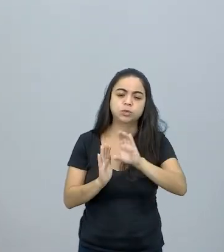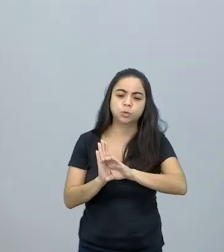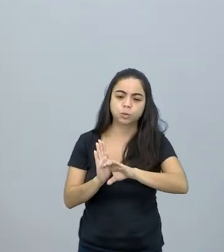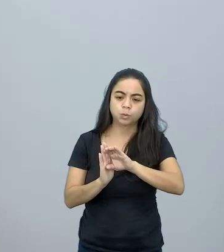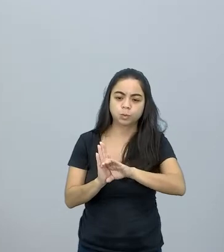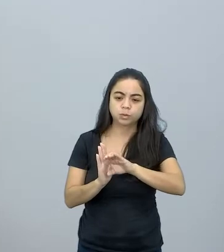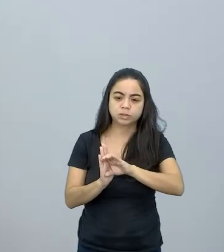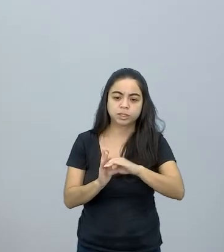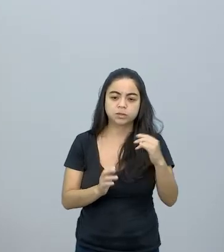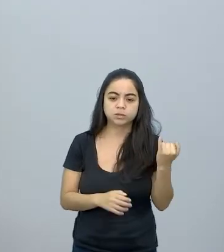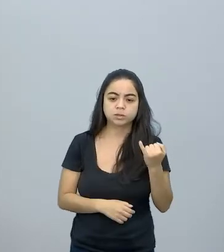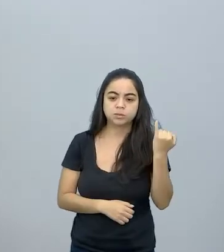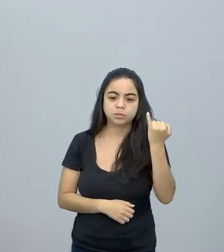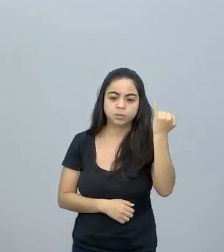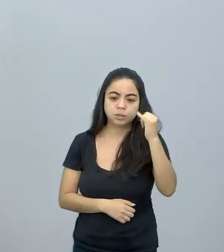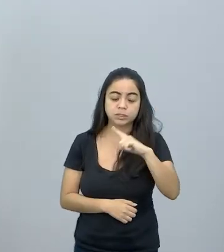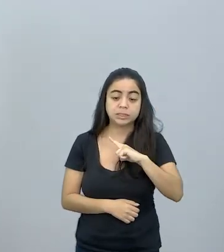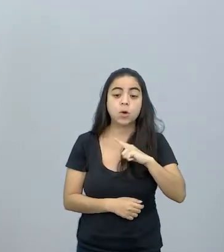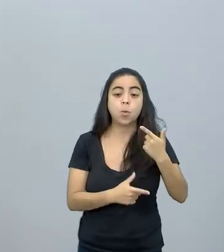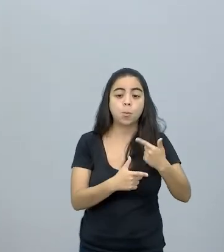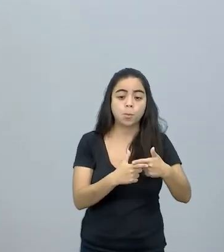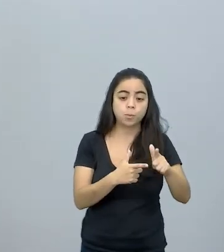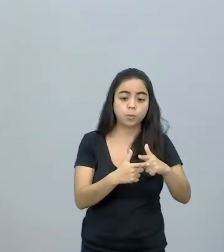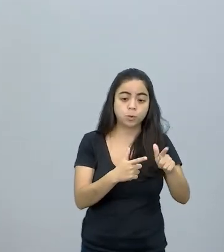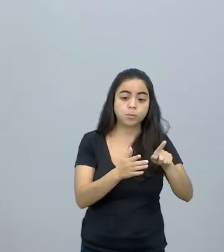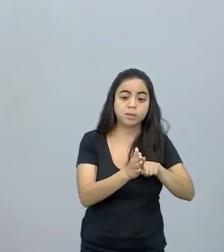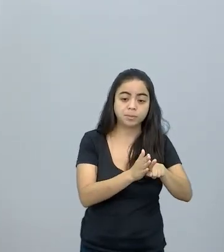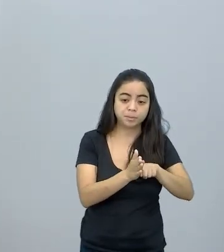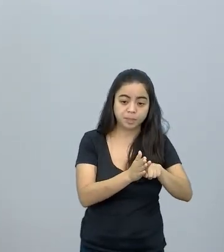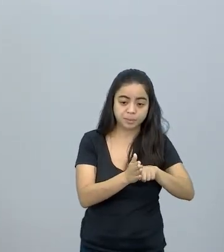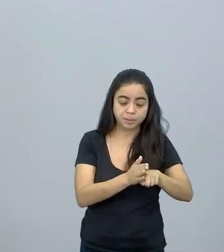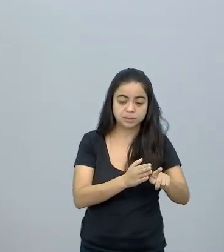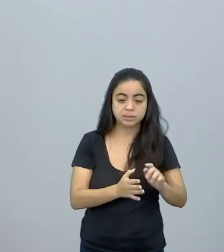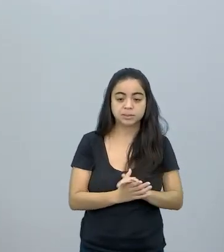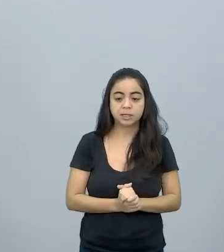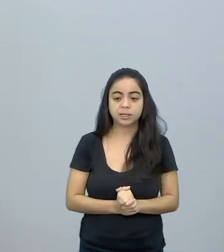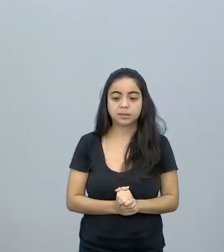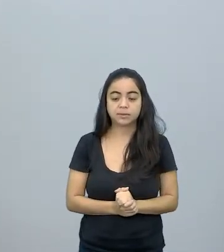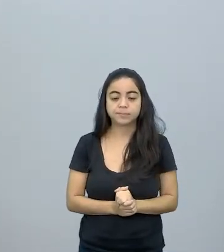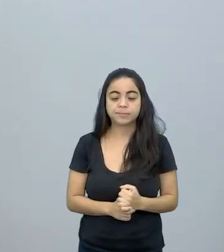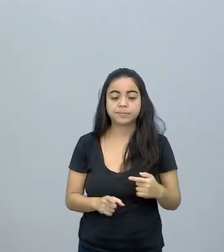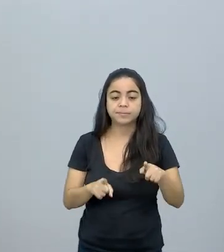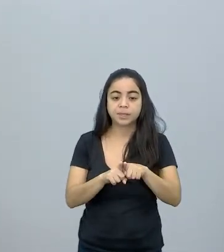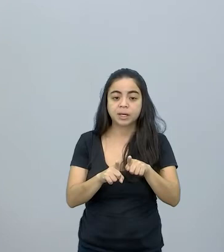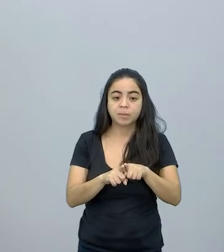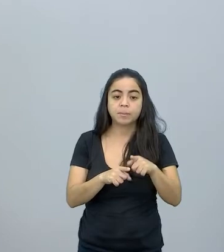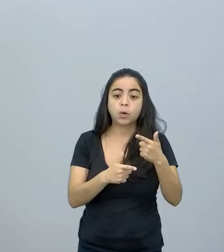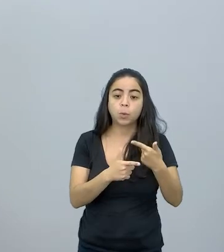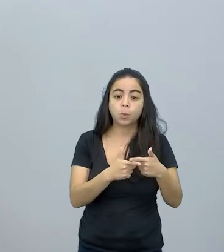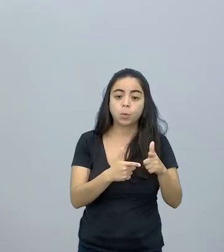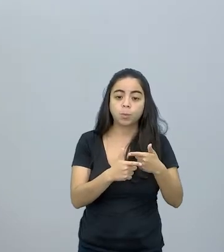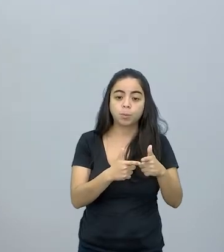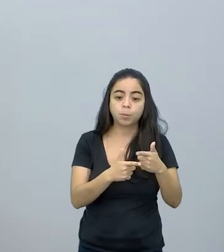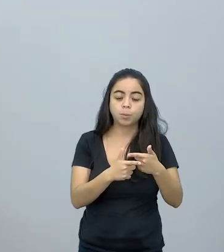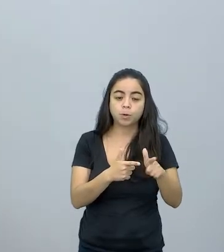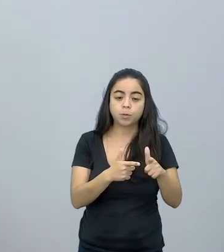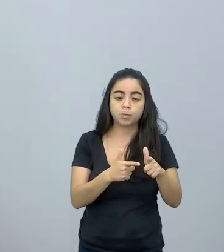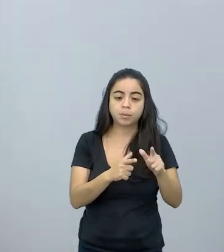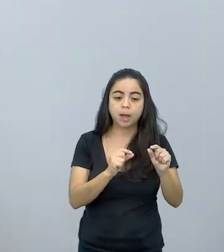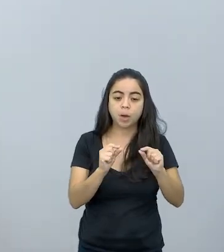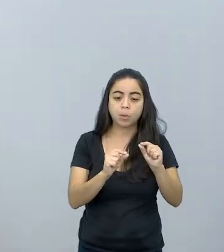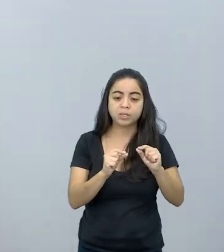conceitos, que é importante ter um problema de pesquisa, né? E que esse problema de pesquisa, no caso, é